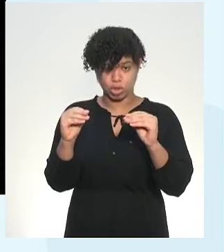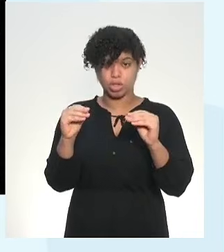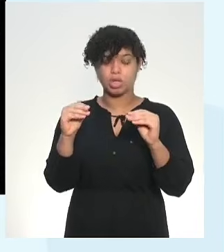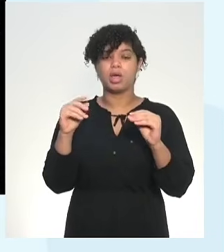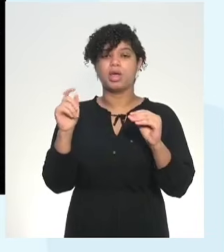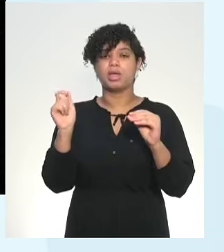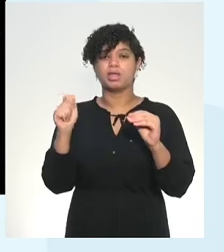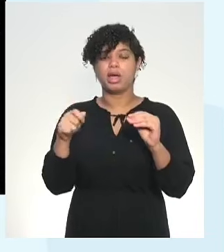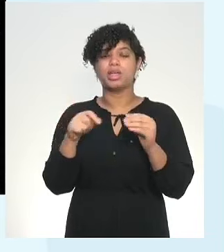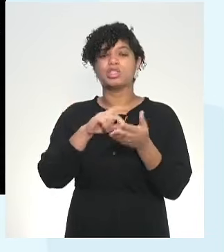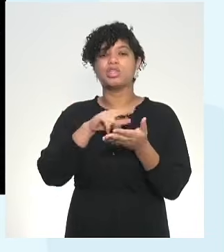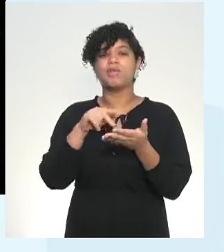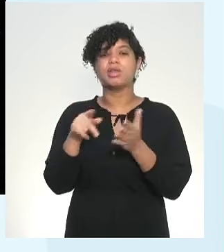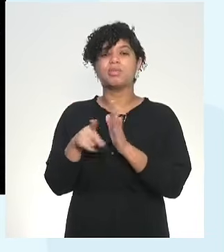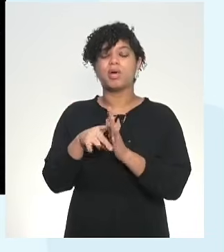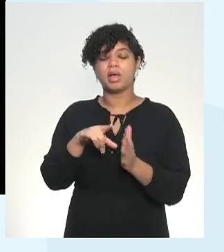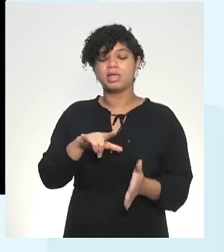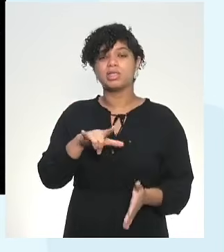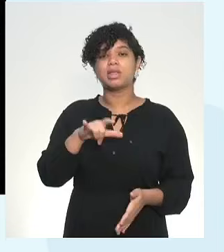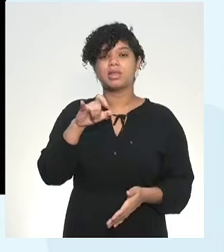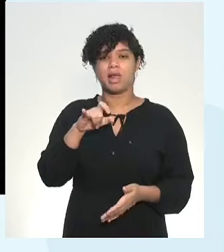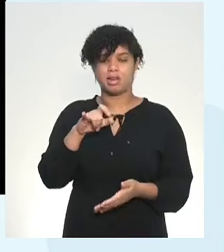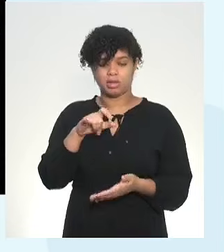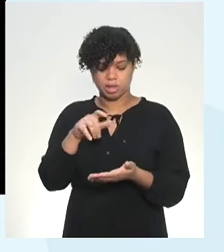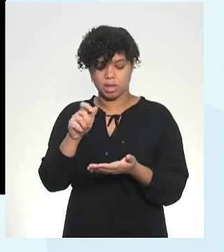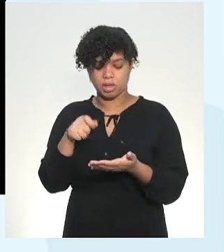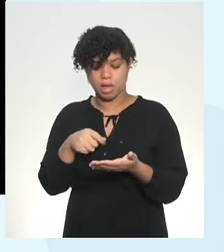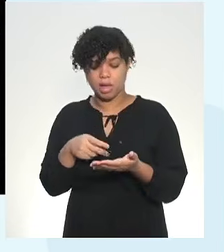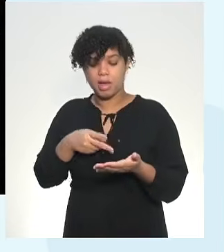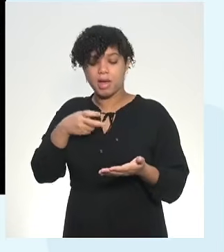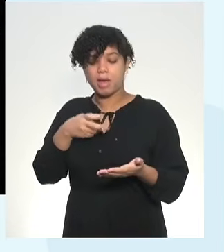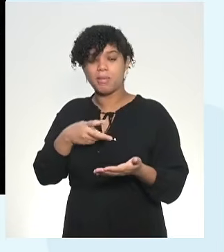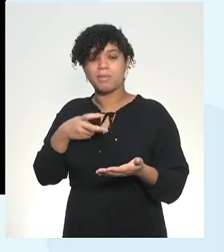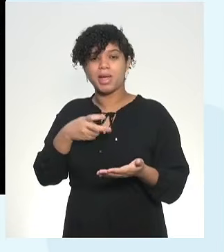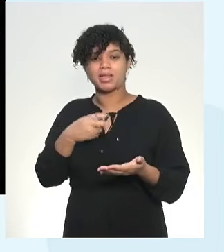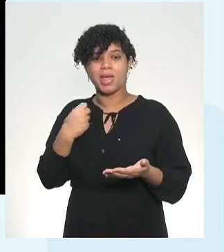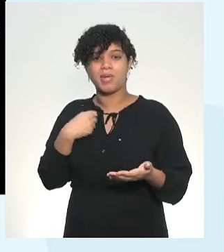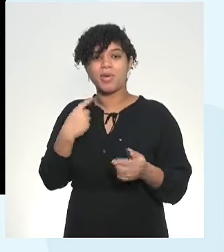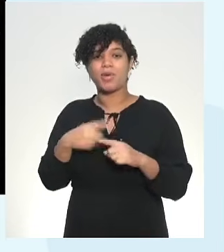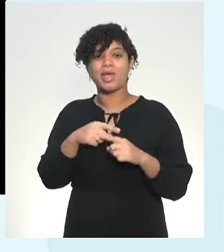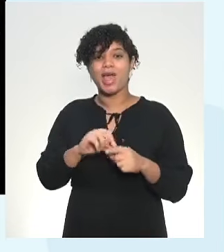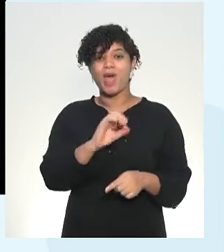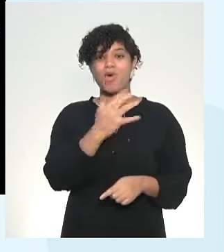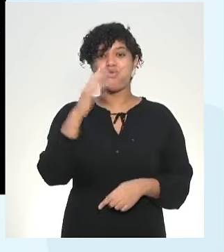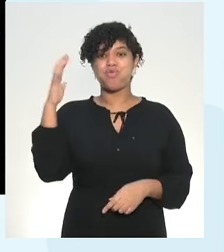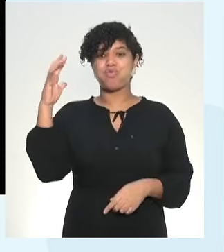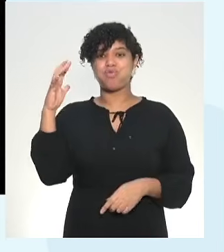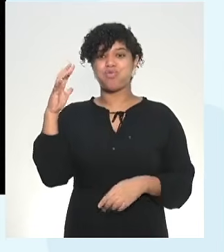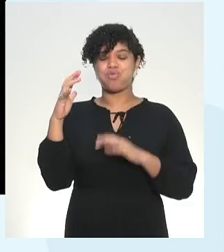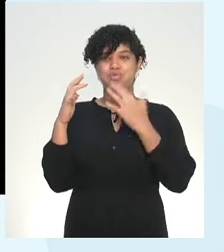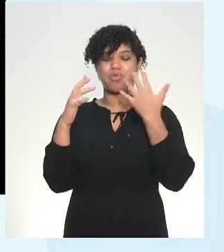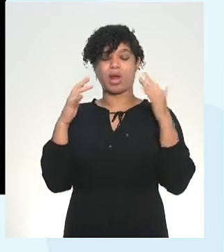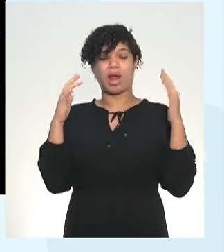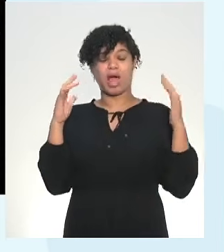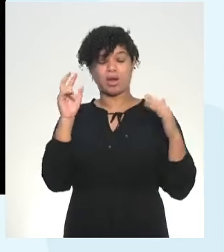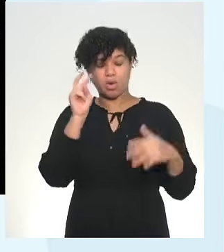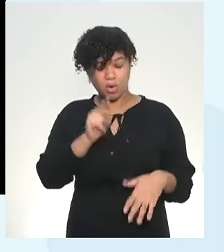várias imagens de satélite, e a luminosidade, né, desses municípios, né, fazendo aí até